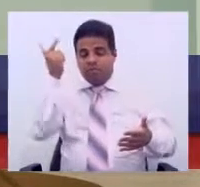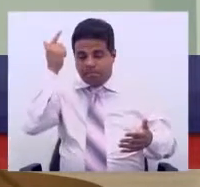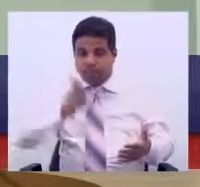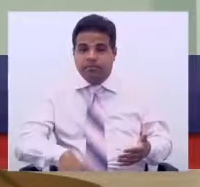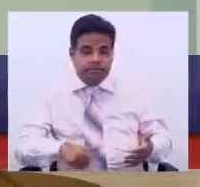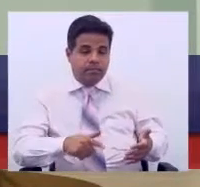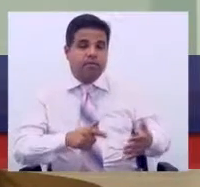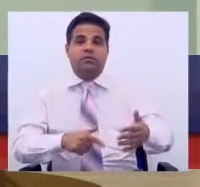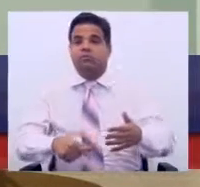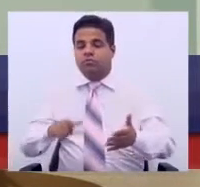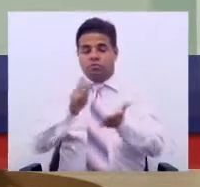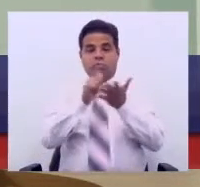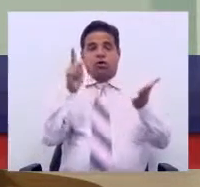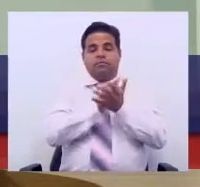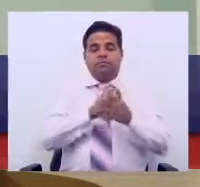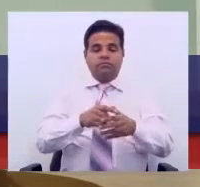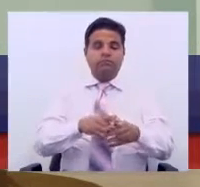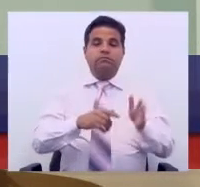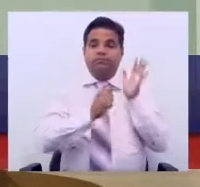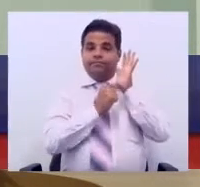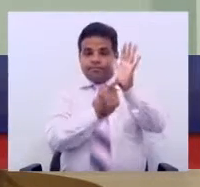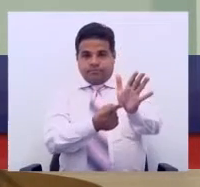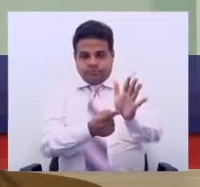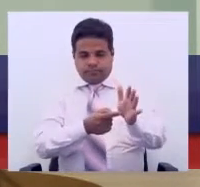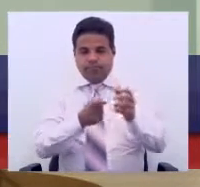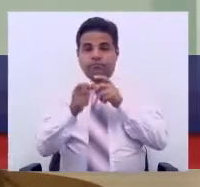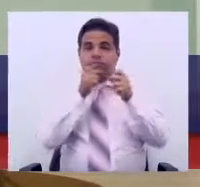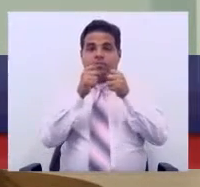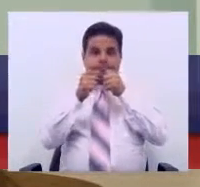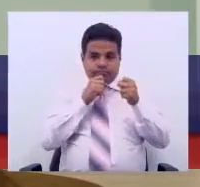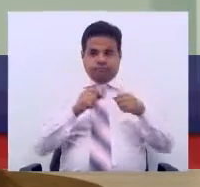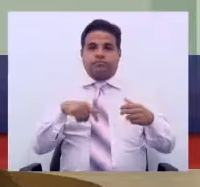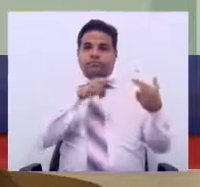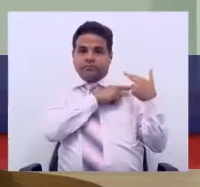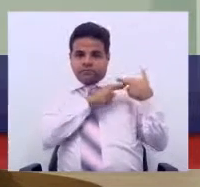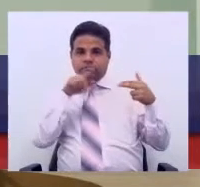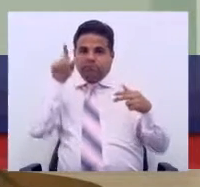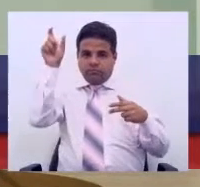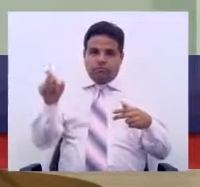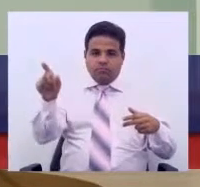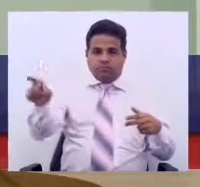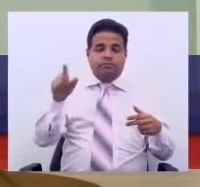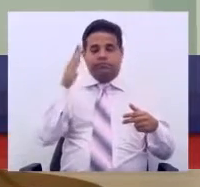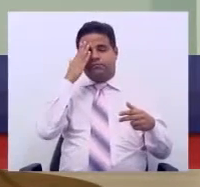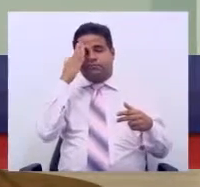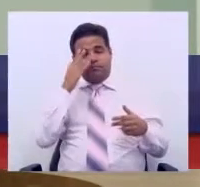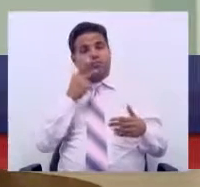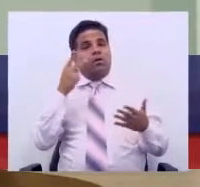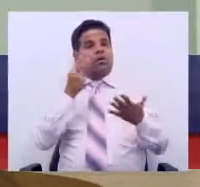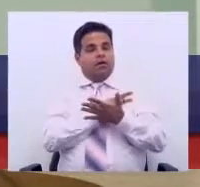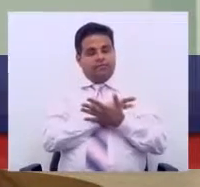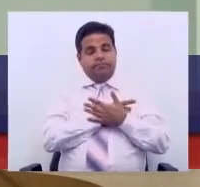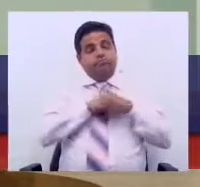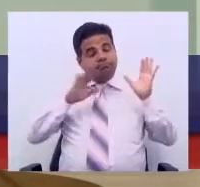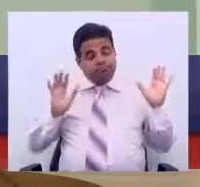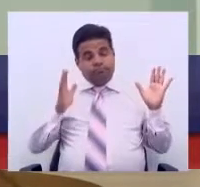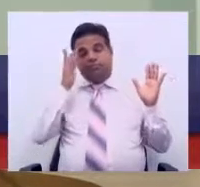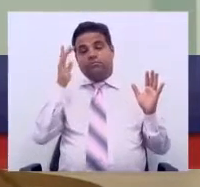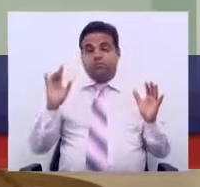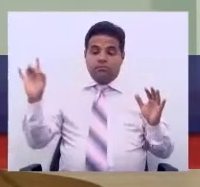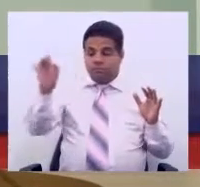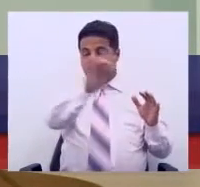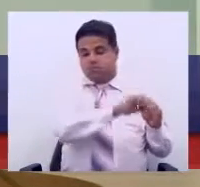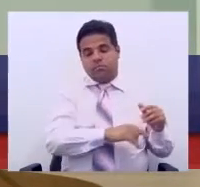vez, o jornal Folha Metropolitana, o seu jornalista responsável por essa matéria, se equivocou. Então, eu acho que caberia, da